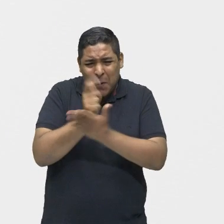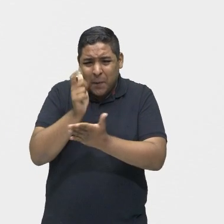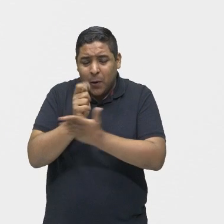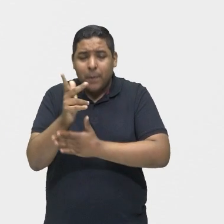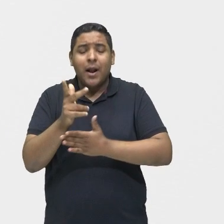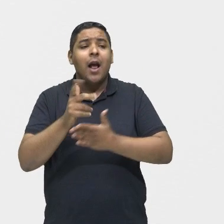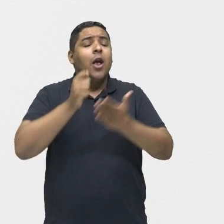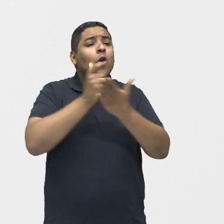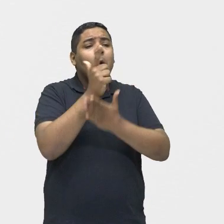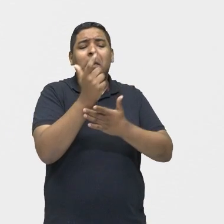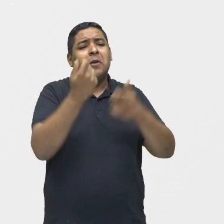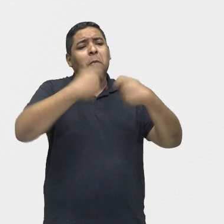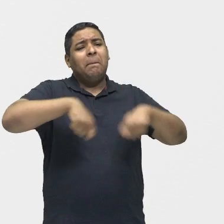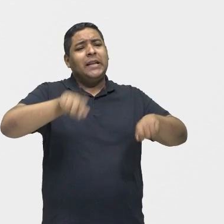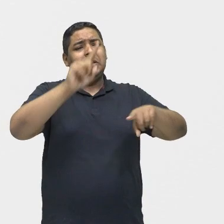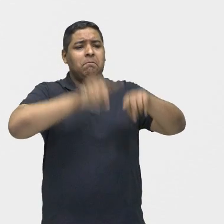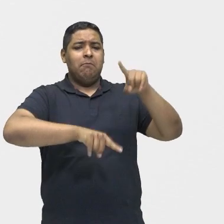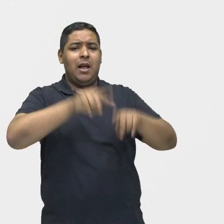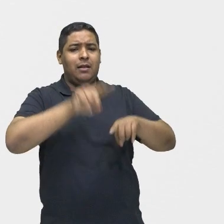você realmente não precisa.